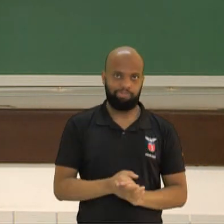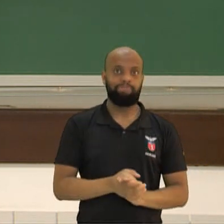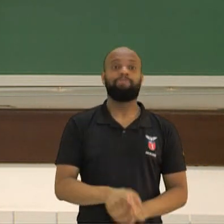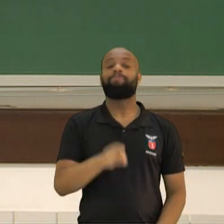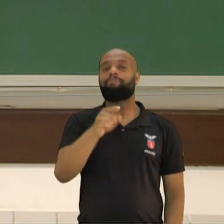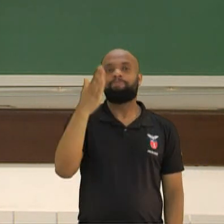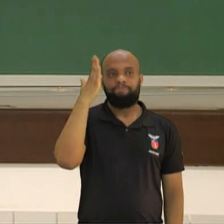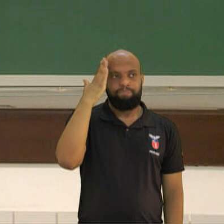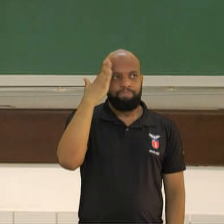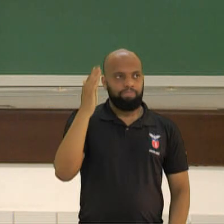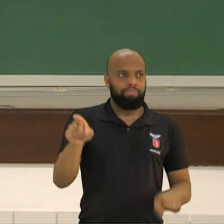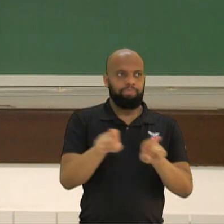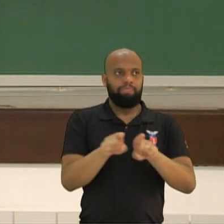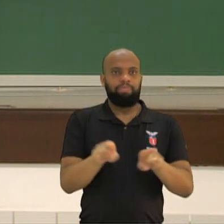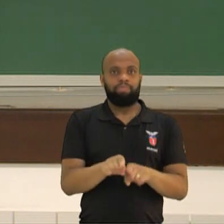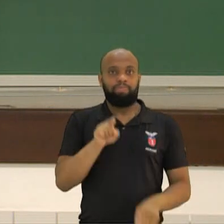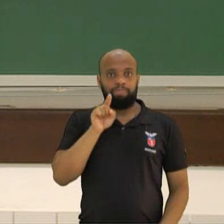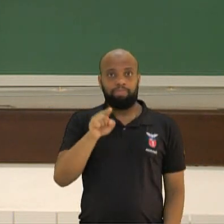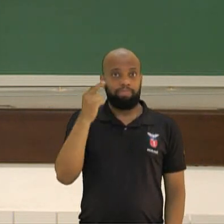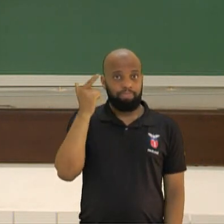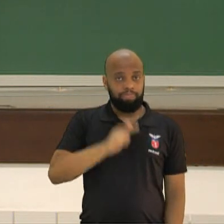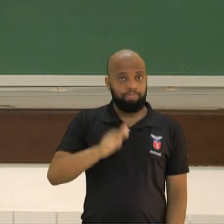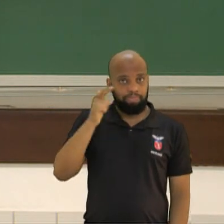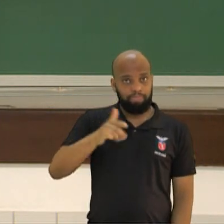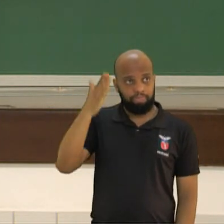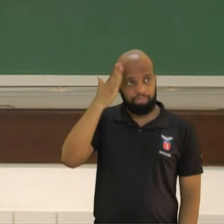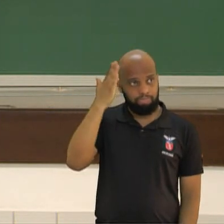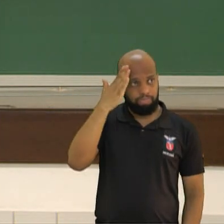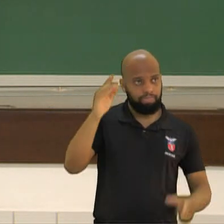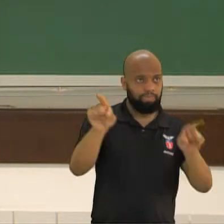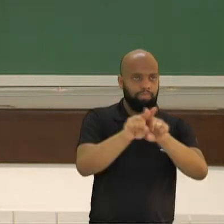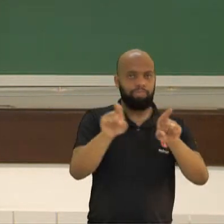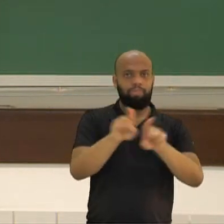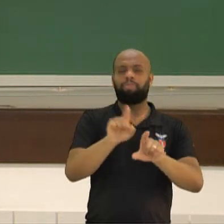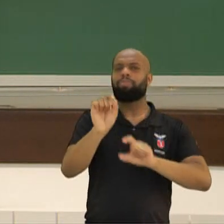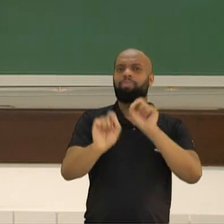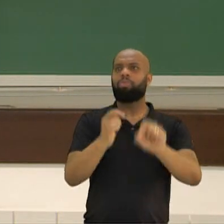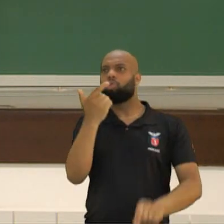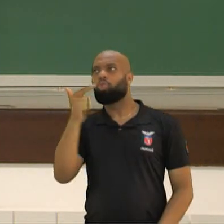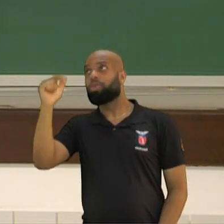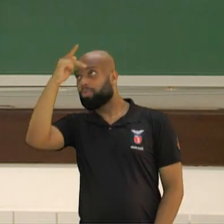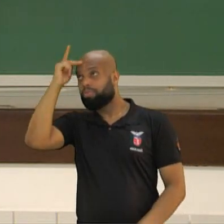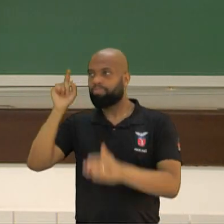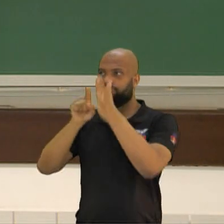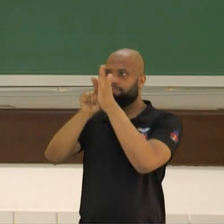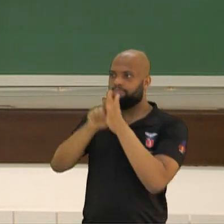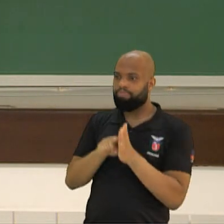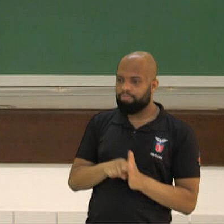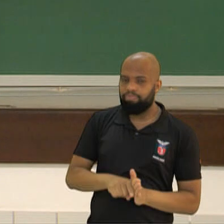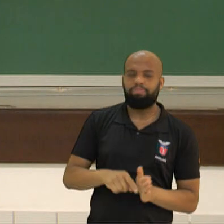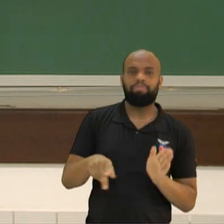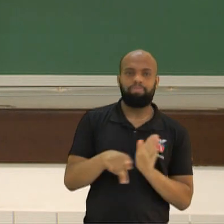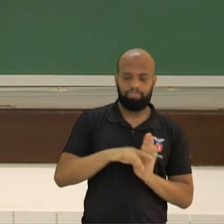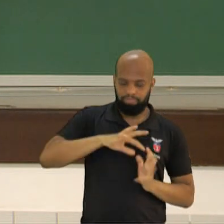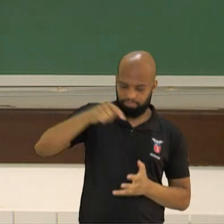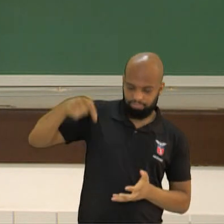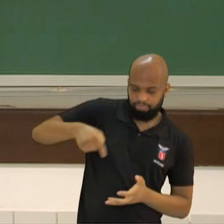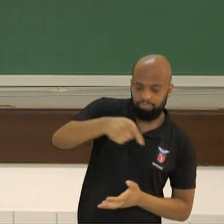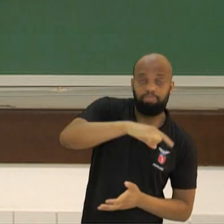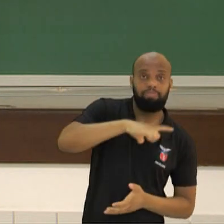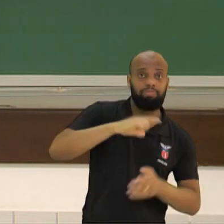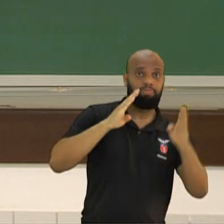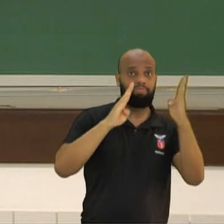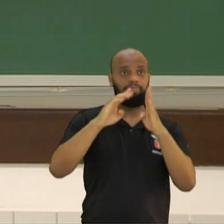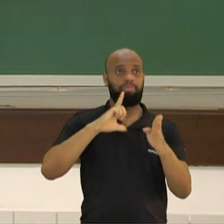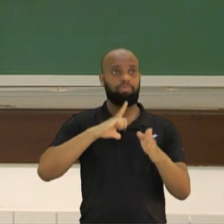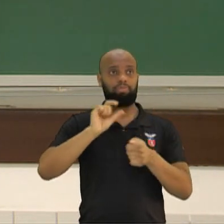uma ideia, para que ele pudesse saber o que outros pesquisadores estavam realizando como pesquisa, à época